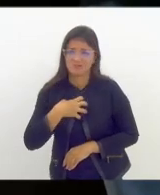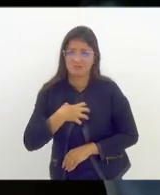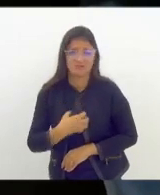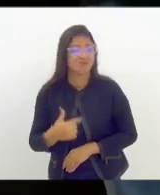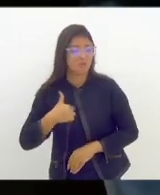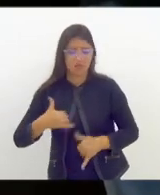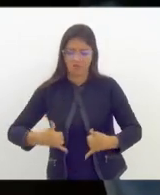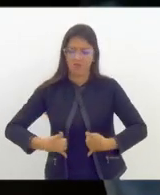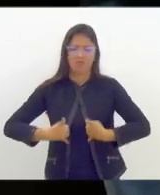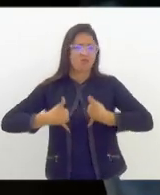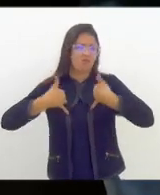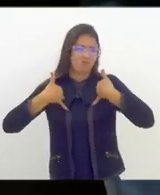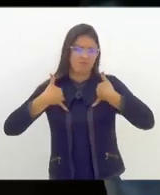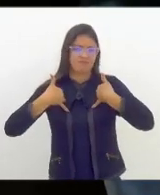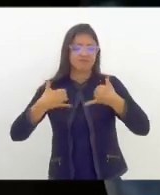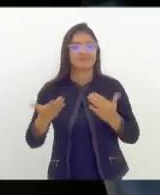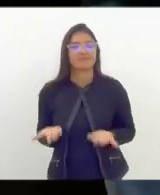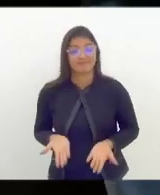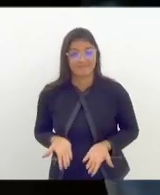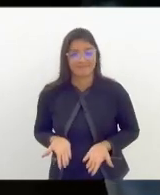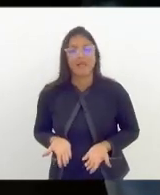orgulha. Obrigado. Presidente,